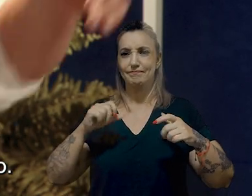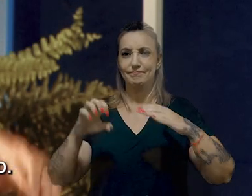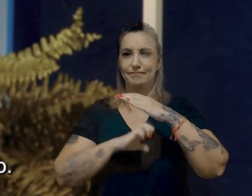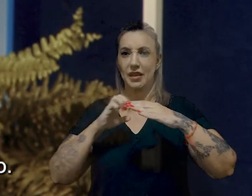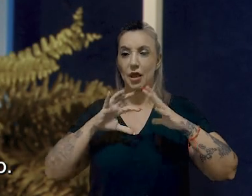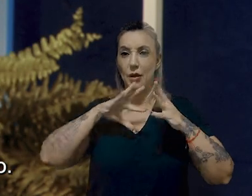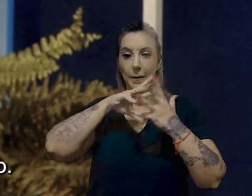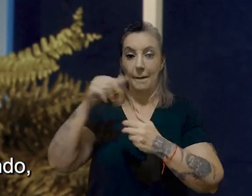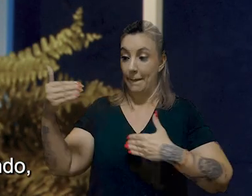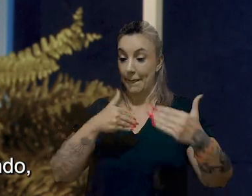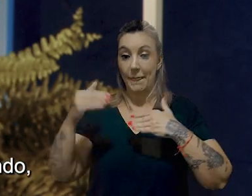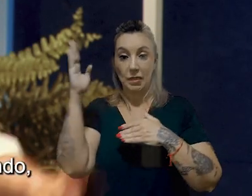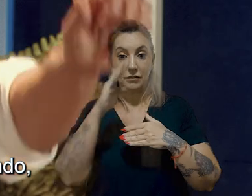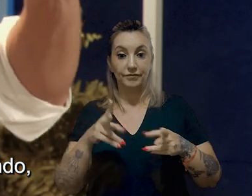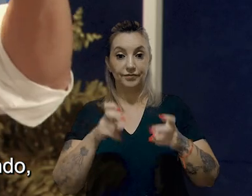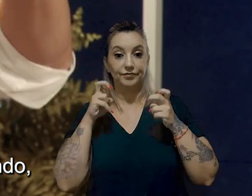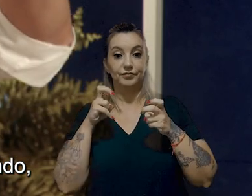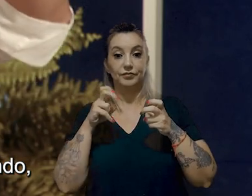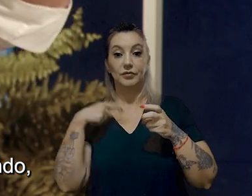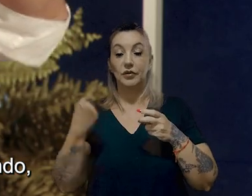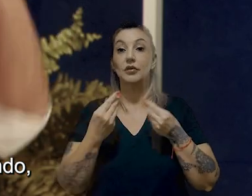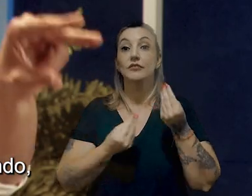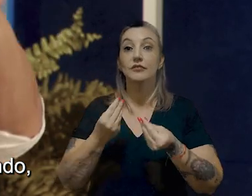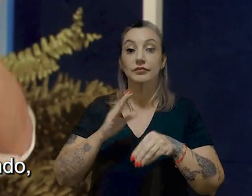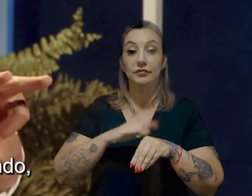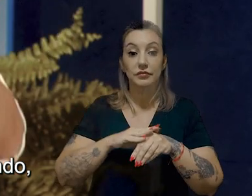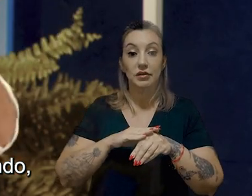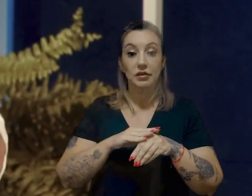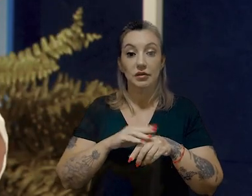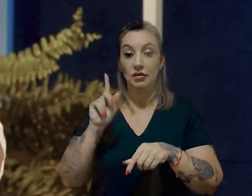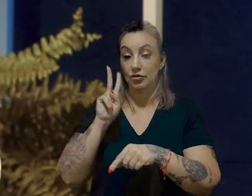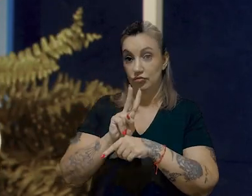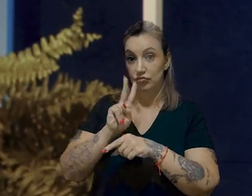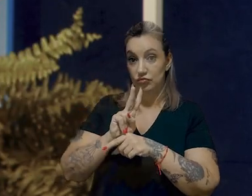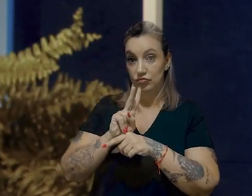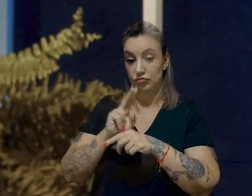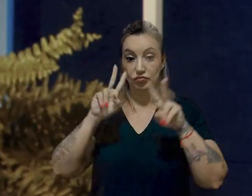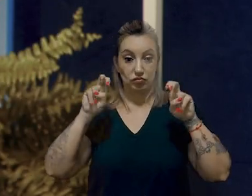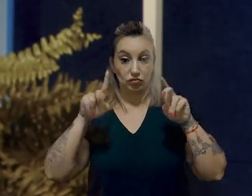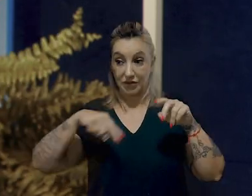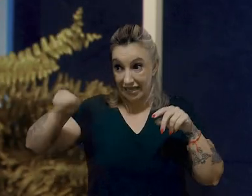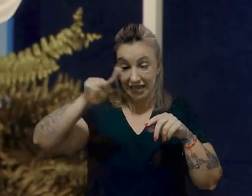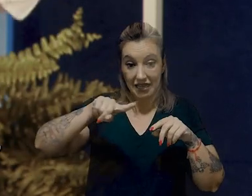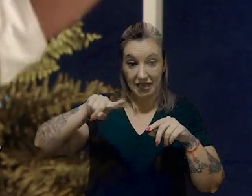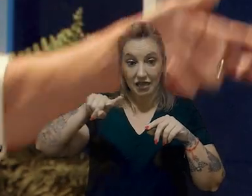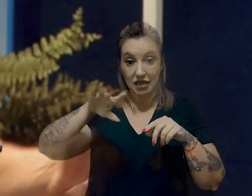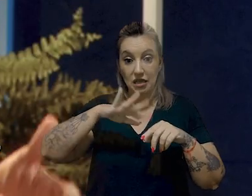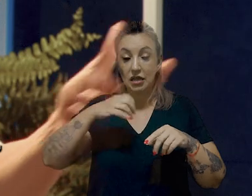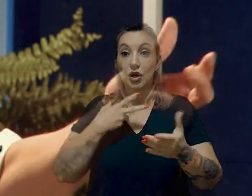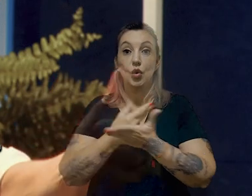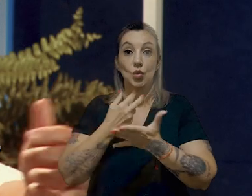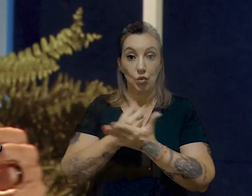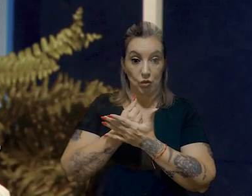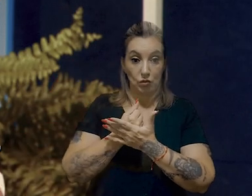companhias do mundo elas vem para Brasil para olhar como nós estamos gerando gerenciando essas questões porque para eles no mercado de